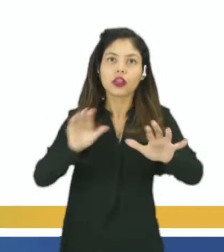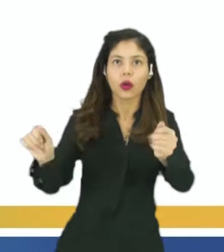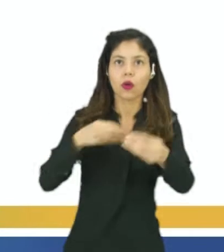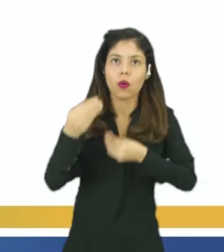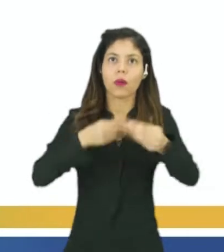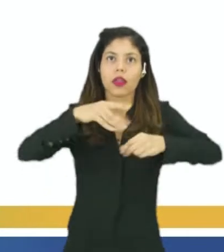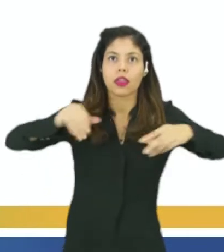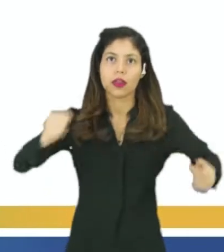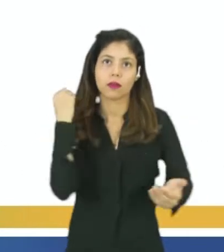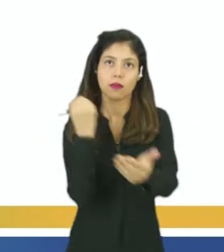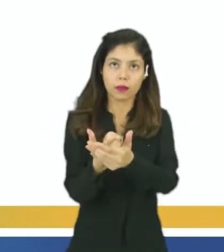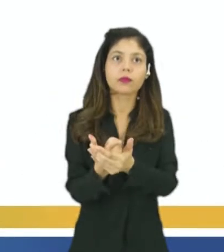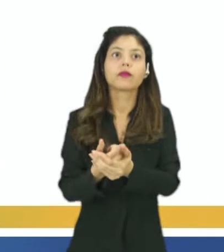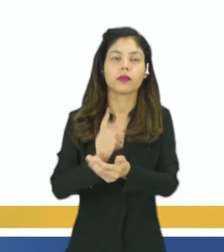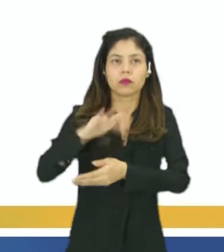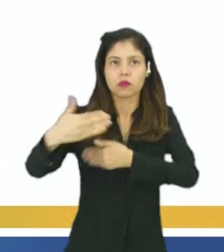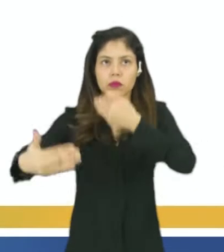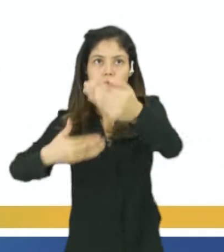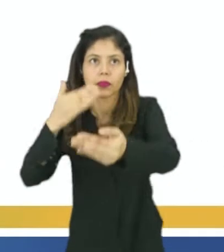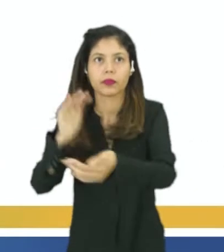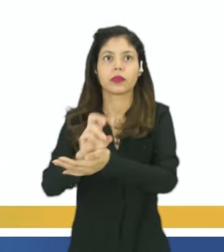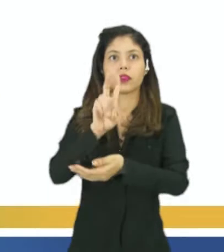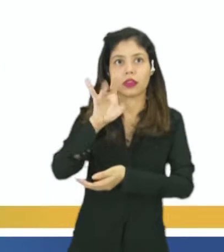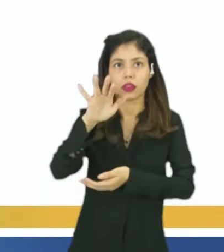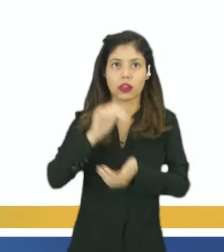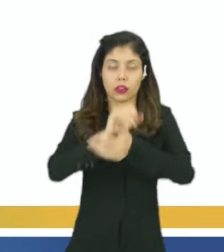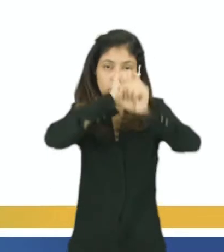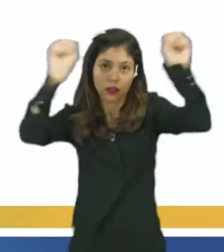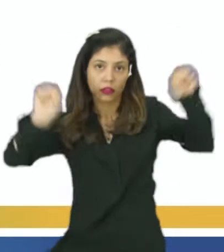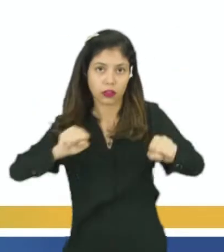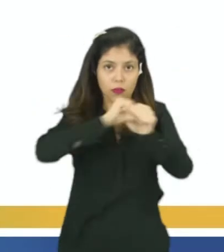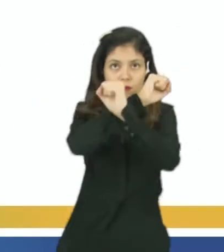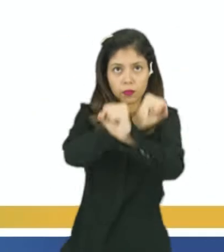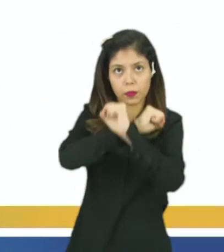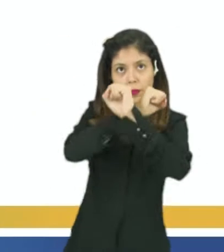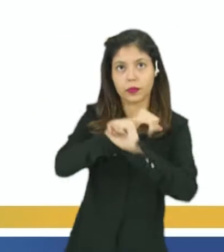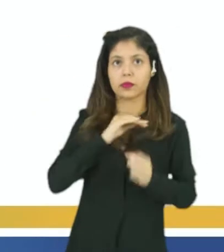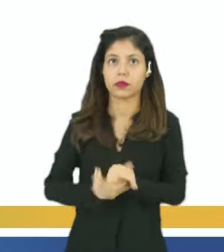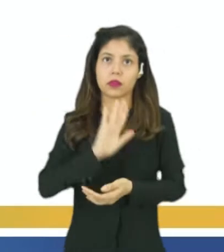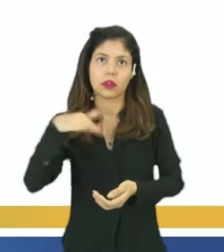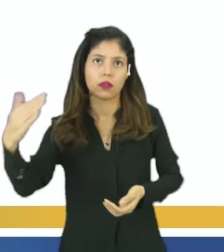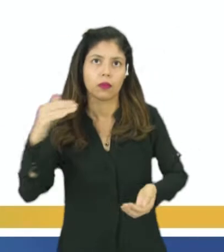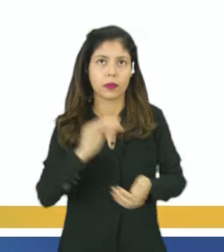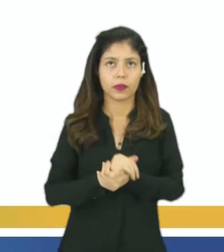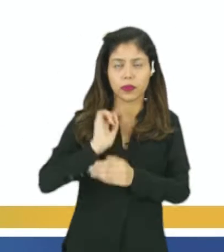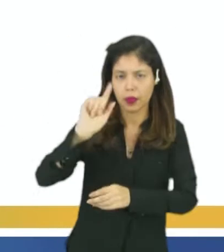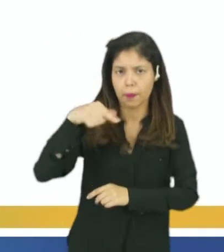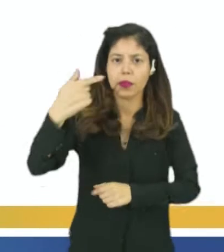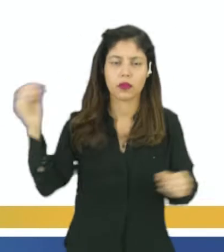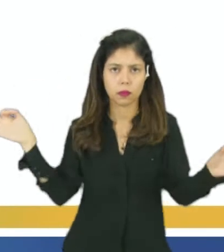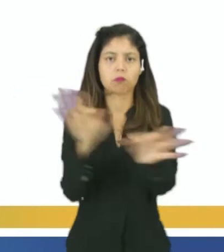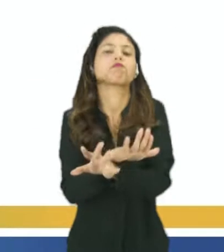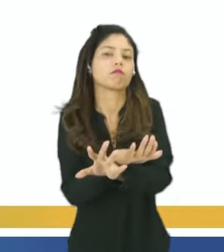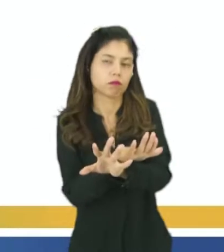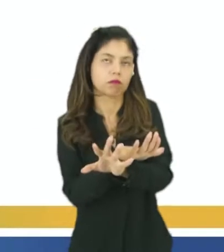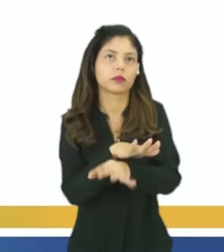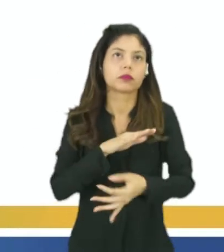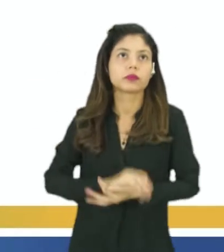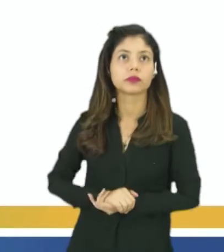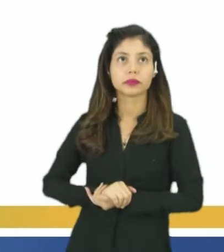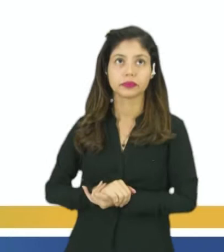assim como a compra de terras, tanto durante a validade do sistema escravocrata quanto após sua